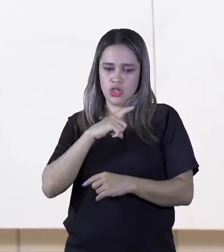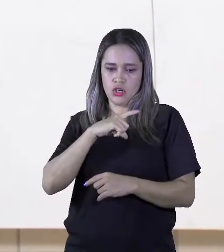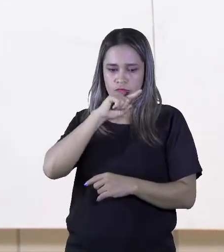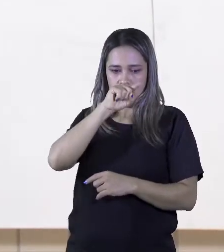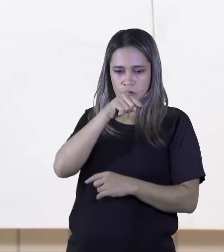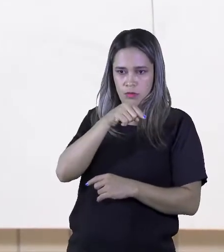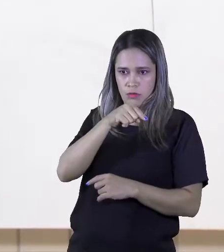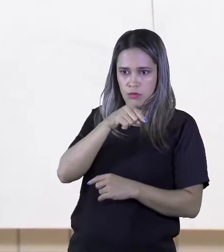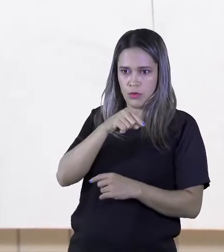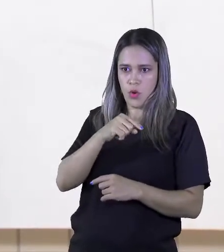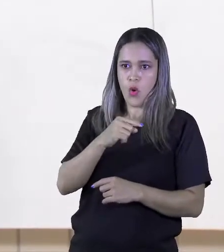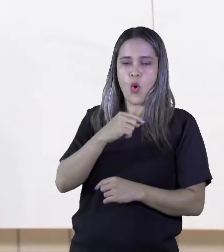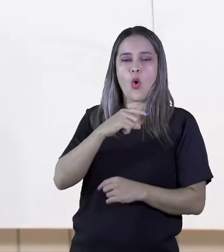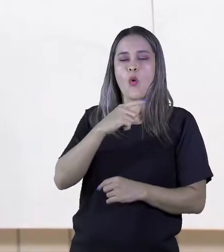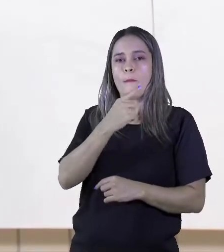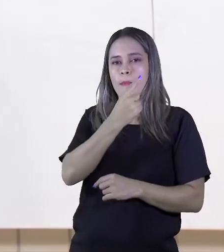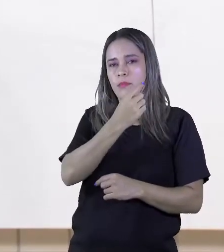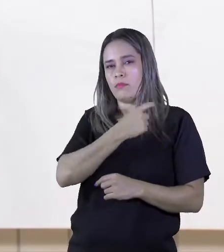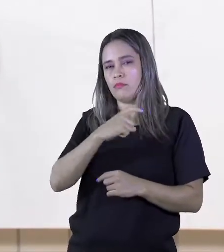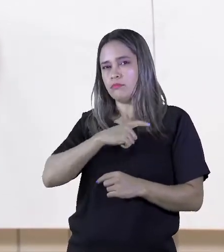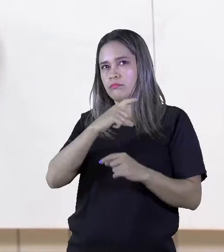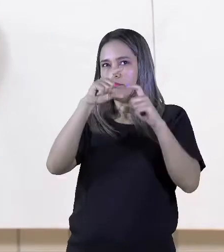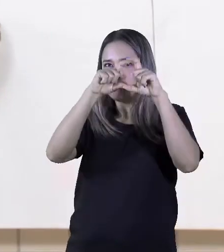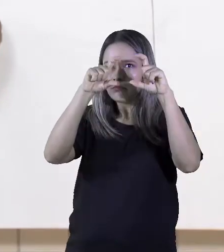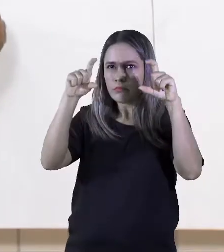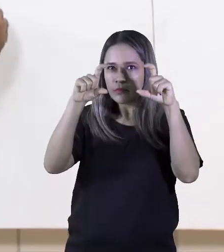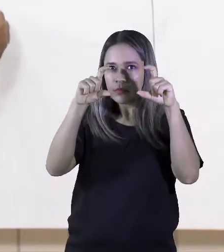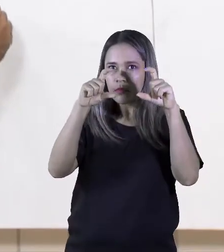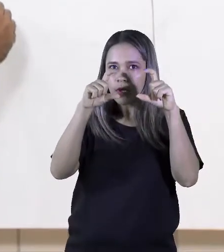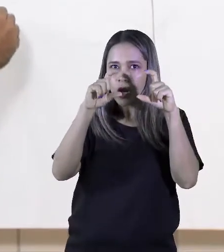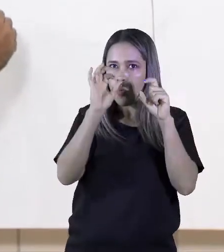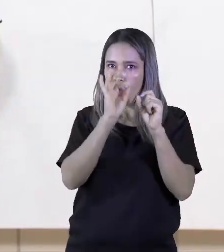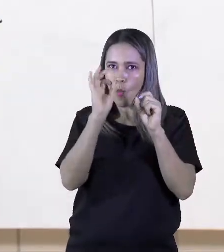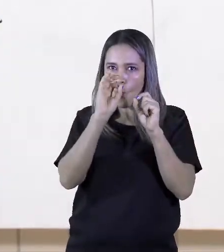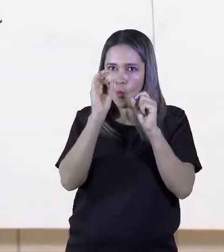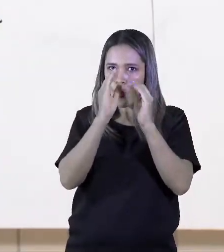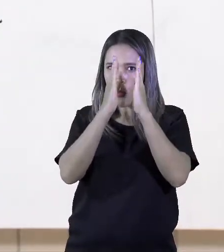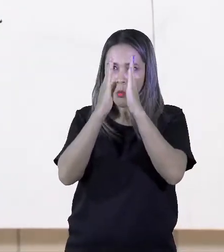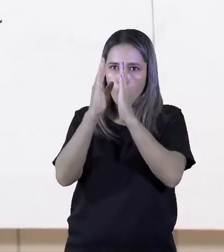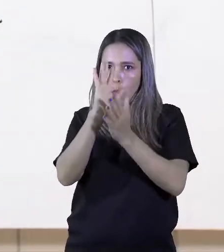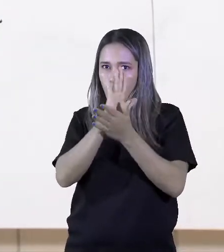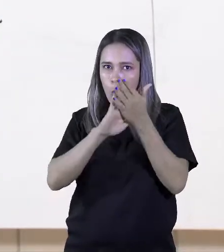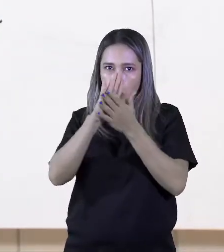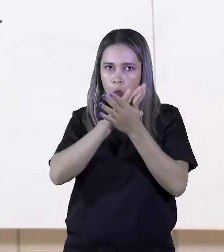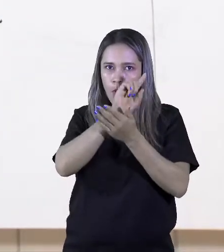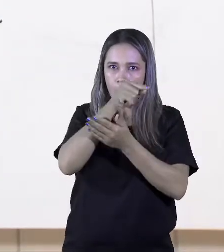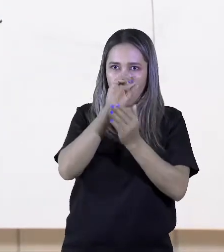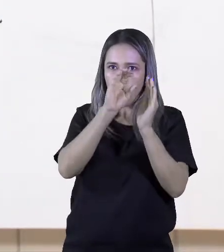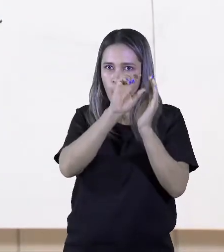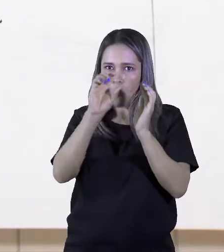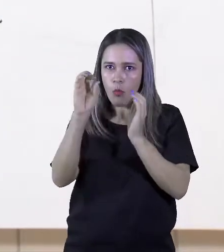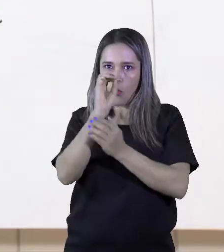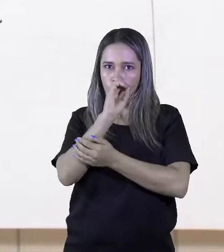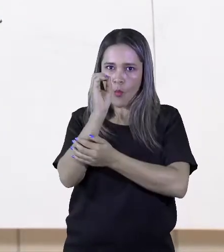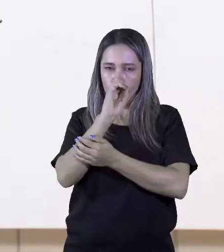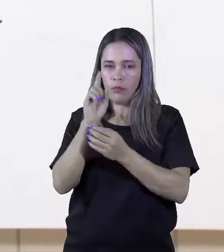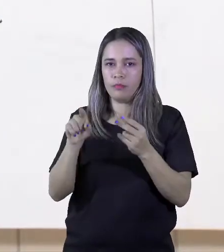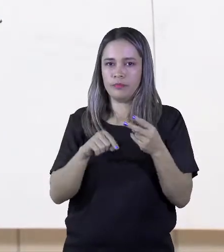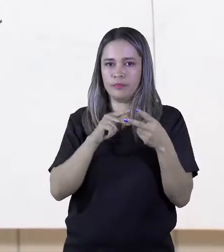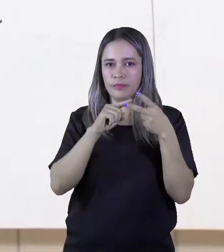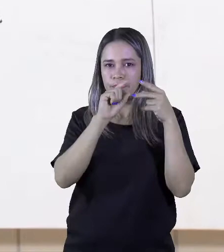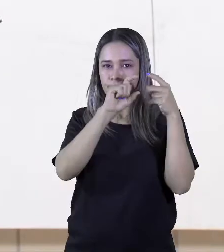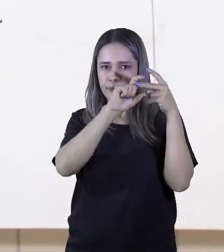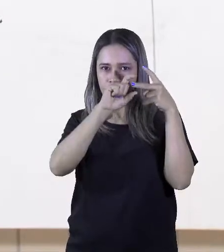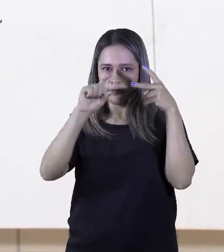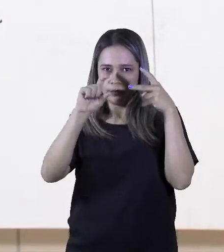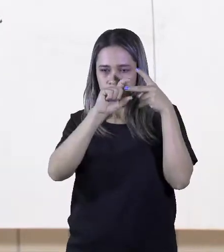O primeiro número com 0 casas após a vírgula, e o segundo número, que é o